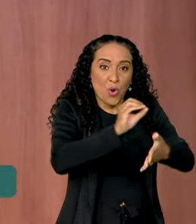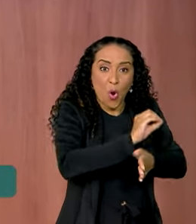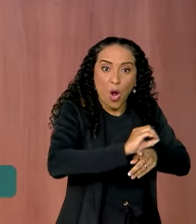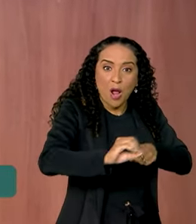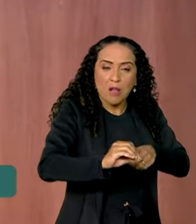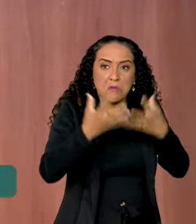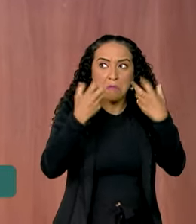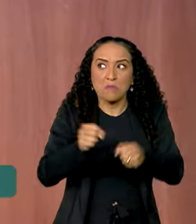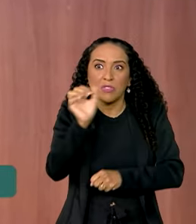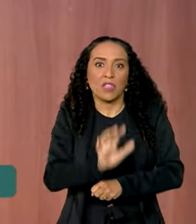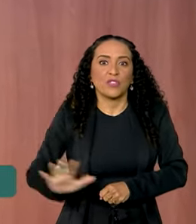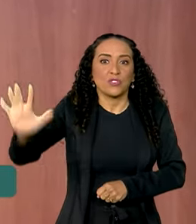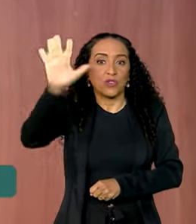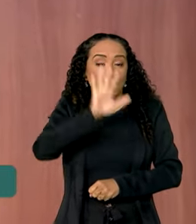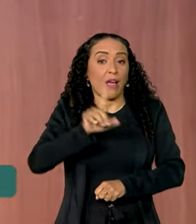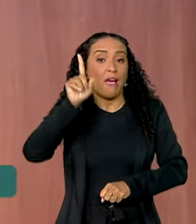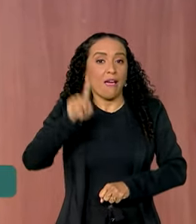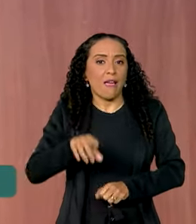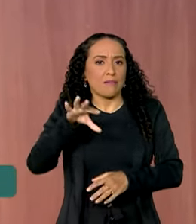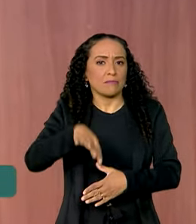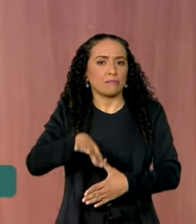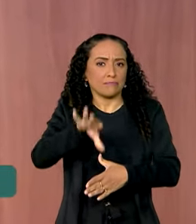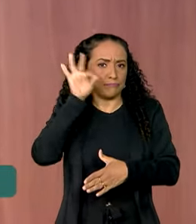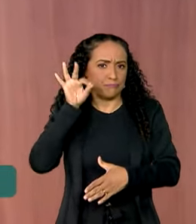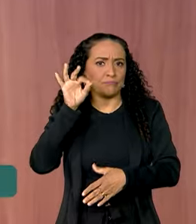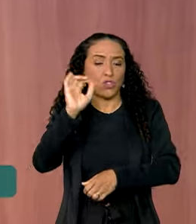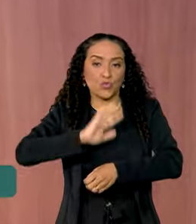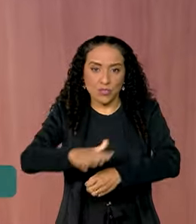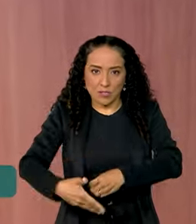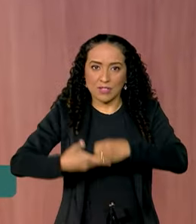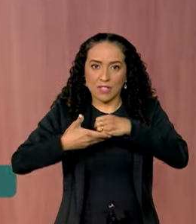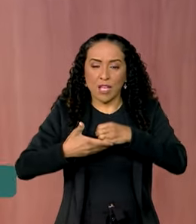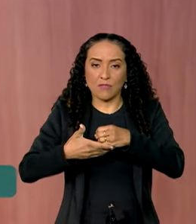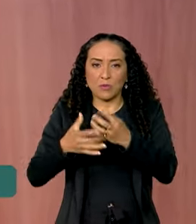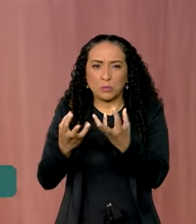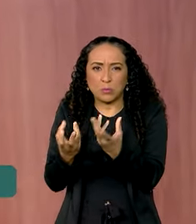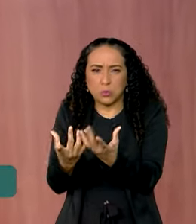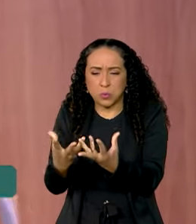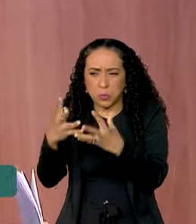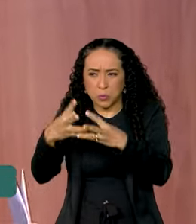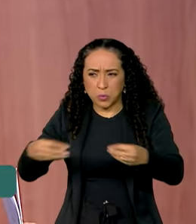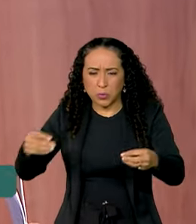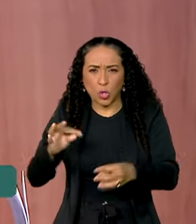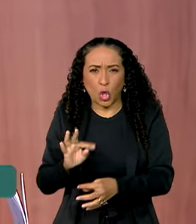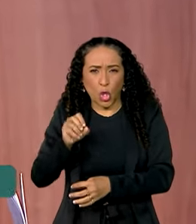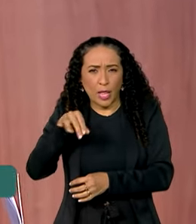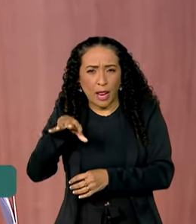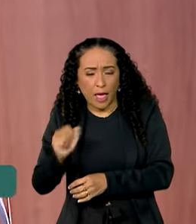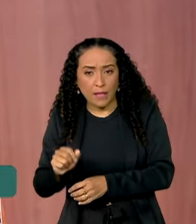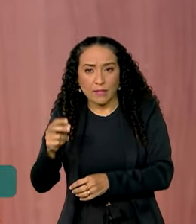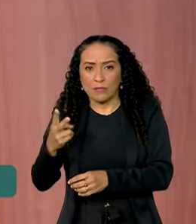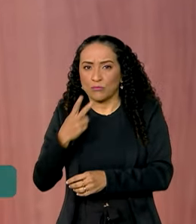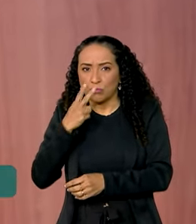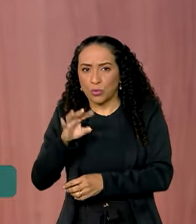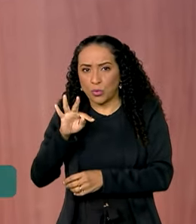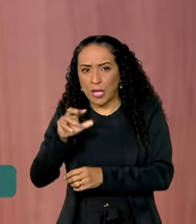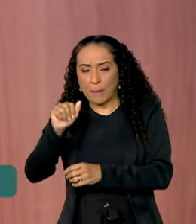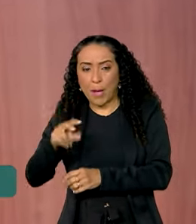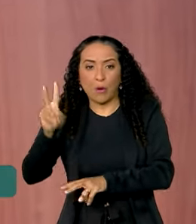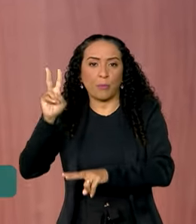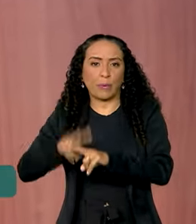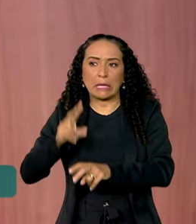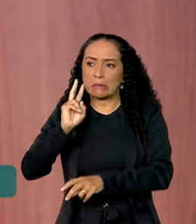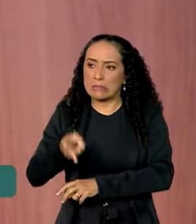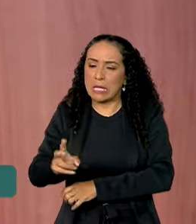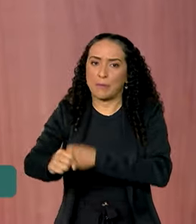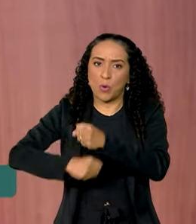Nacional trata-se de uma opção sustentável para a incineração de toneladas de produtos de tabaco retidos todos